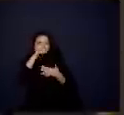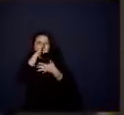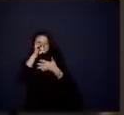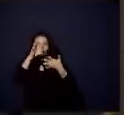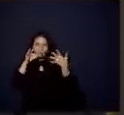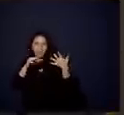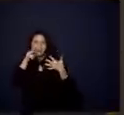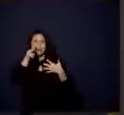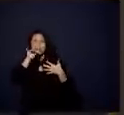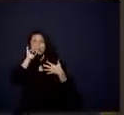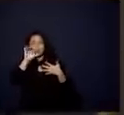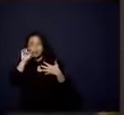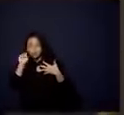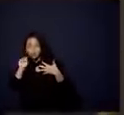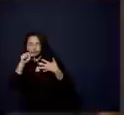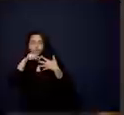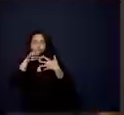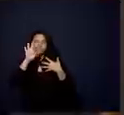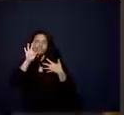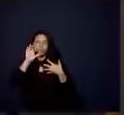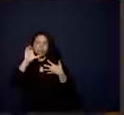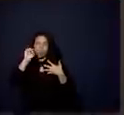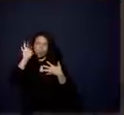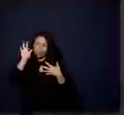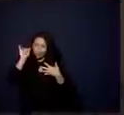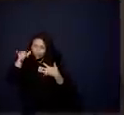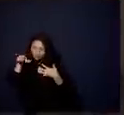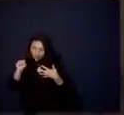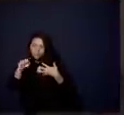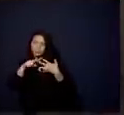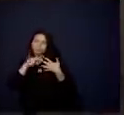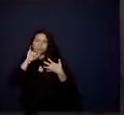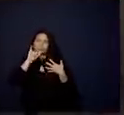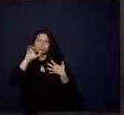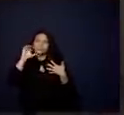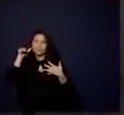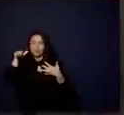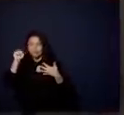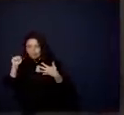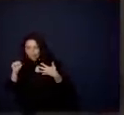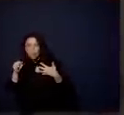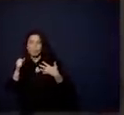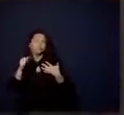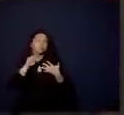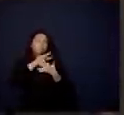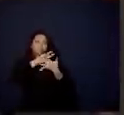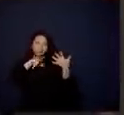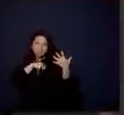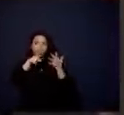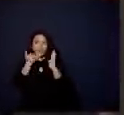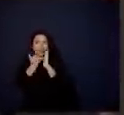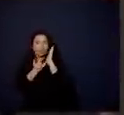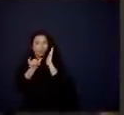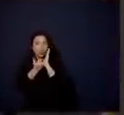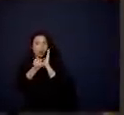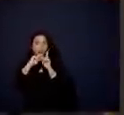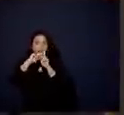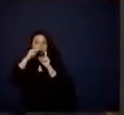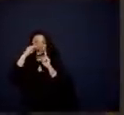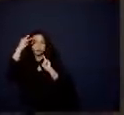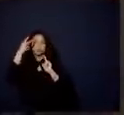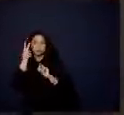piscofins IPI ICMS por um ou dois tributos sobre o valor adicionado